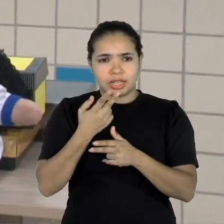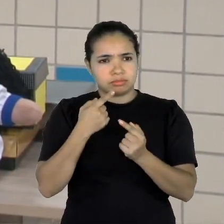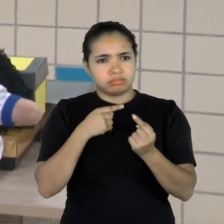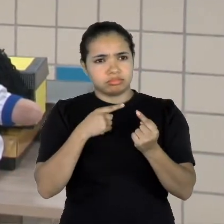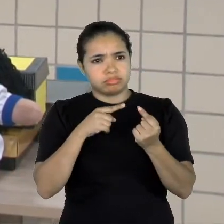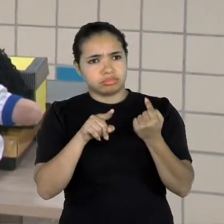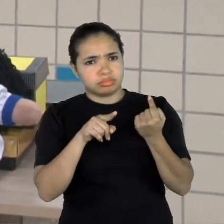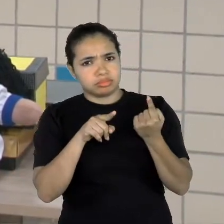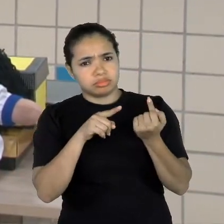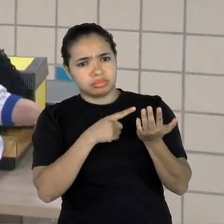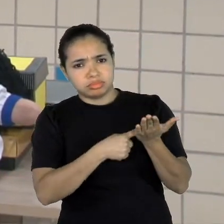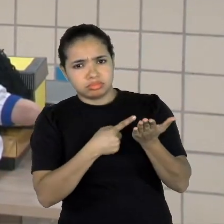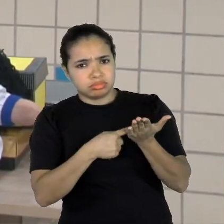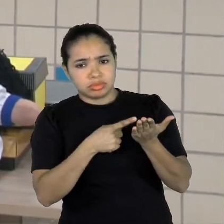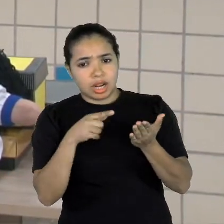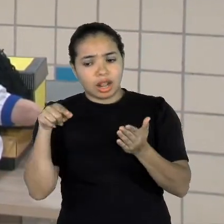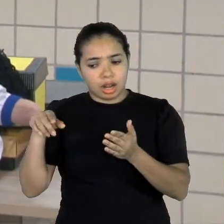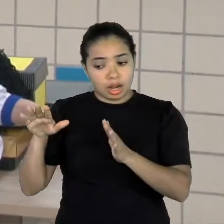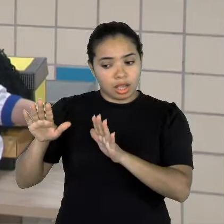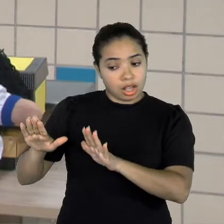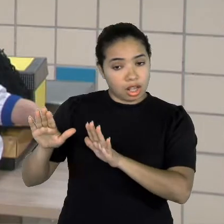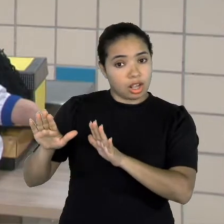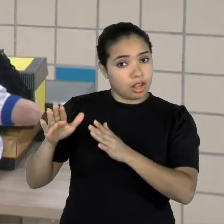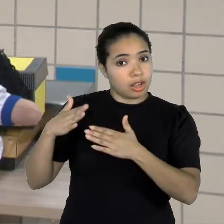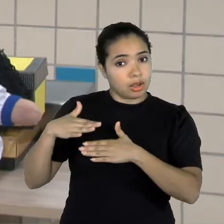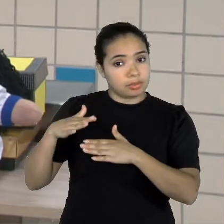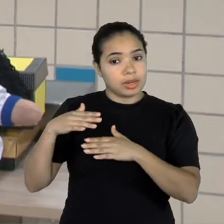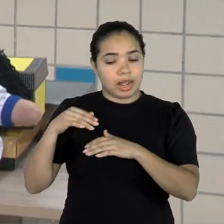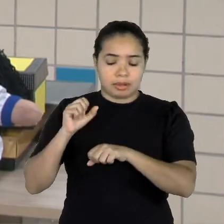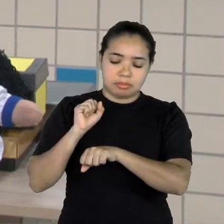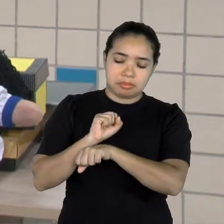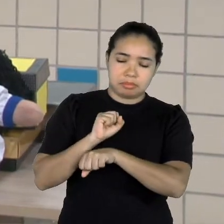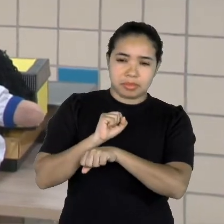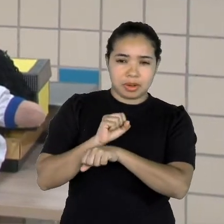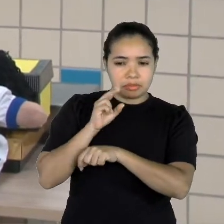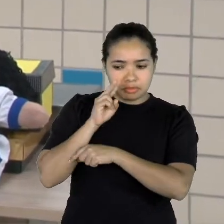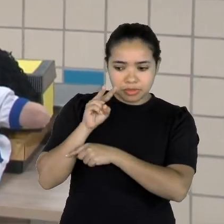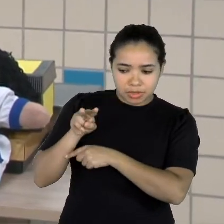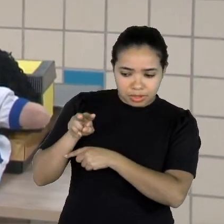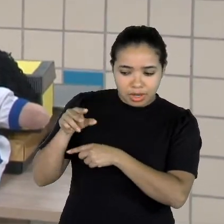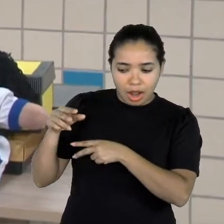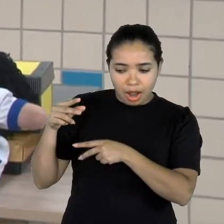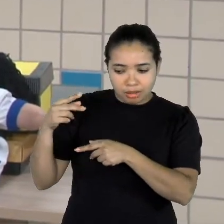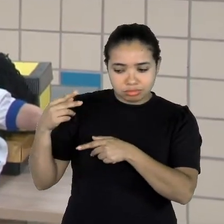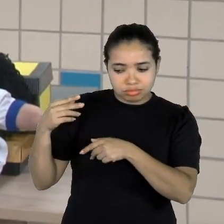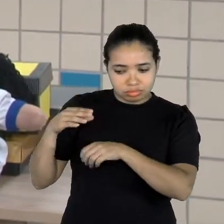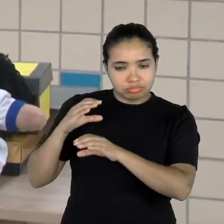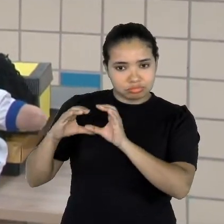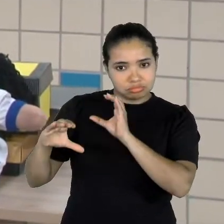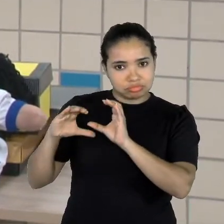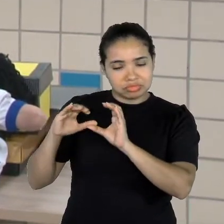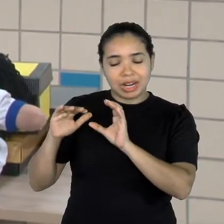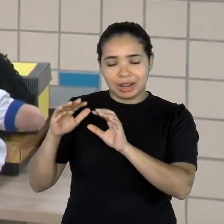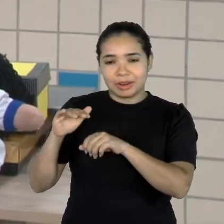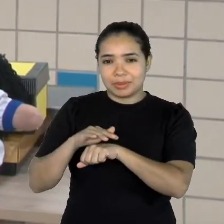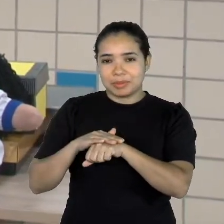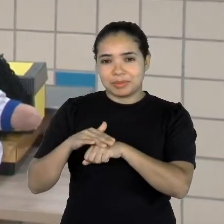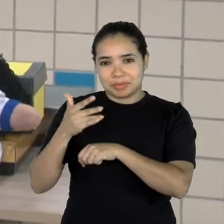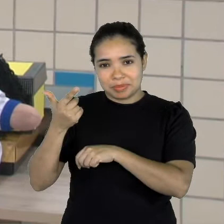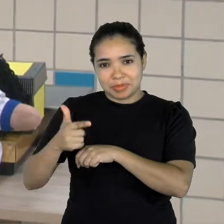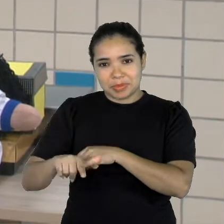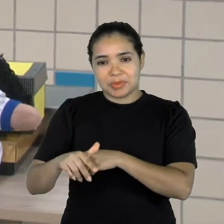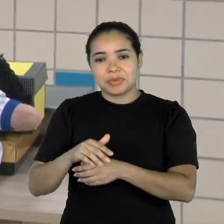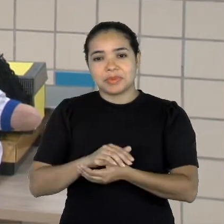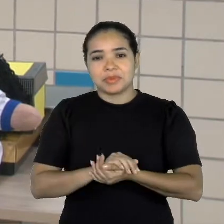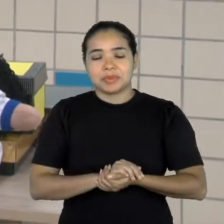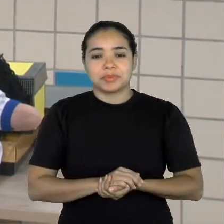não combinamos, ela fala, opa, aí eu dou uma paradinha, dou uma olhada e a gente recomeça. E um dos avisos que